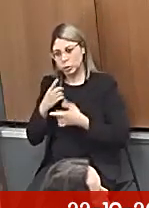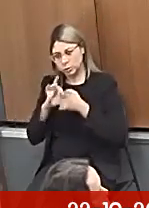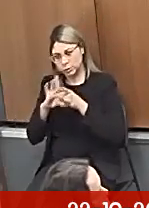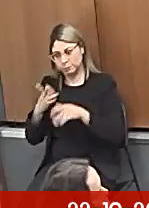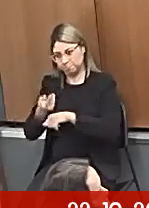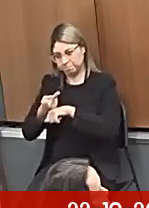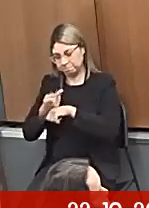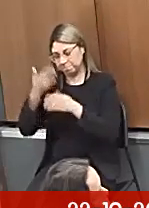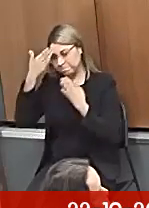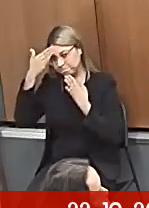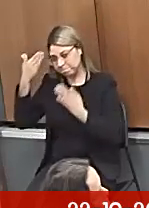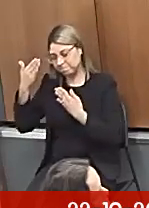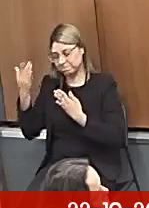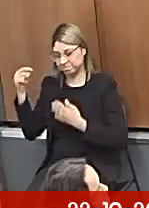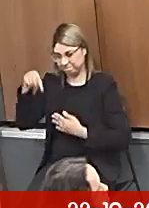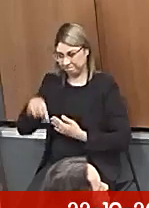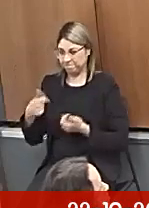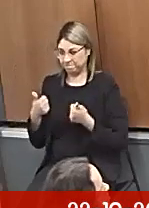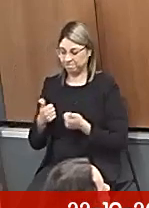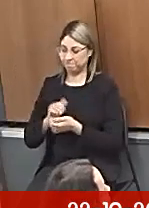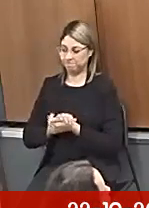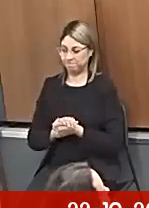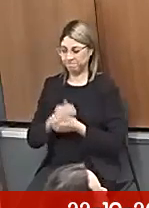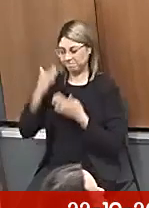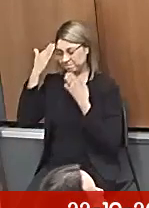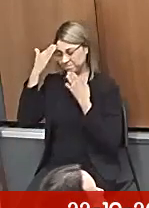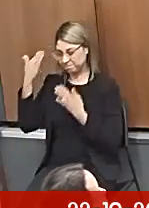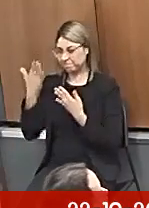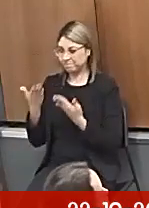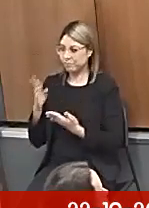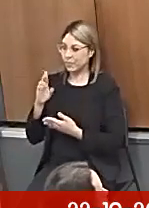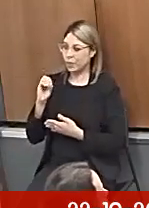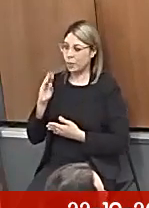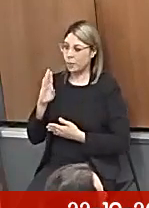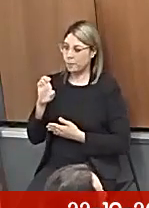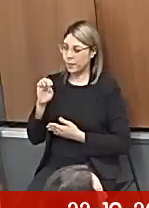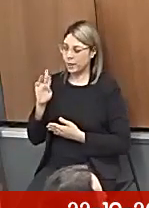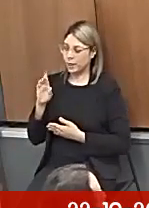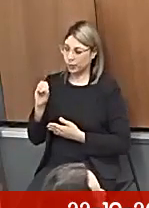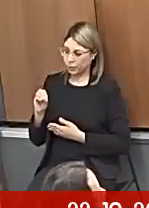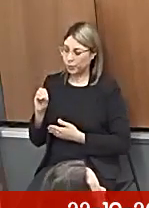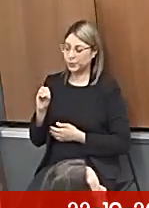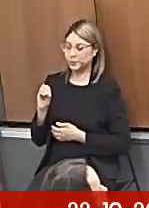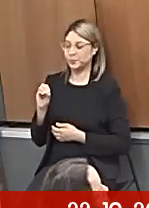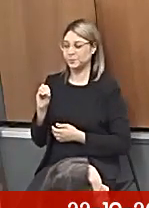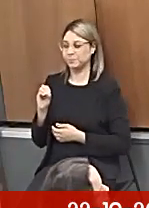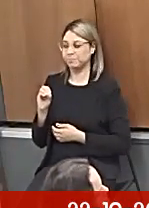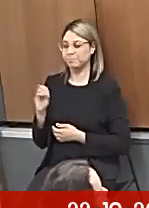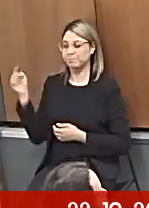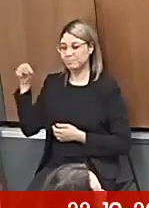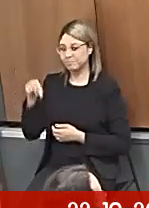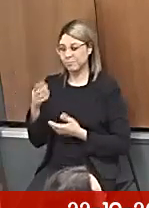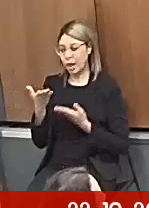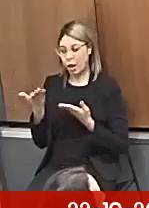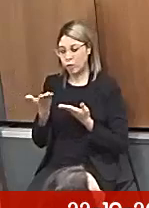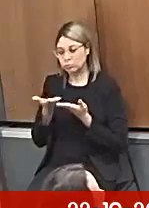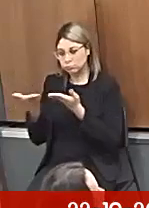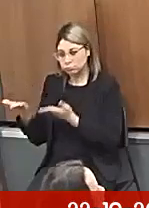à disposição. Agradeço a oportunidade. Muito obrigado, Roberto Carlos. Vou passar, então, agora